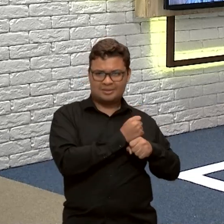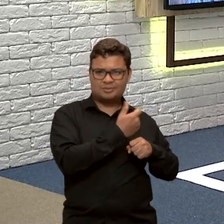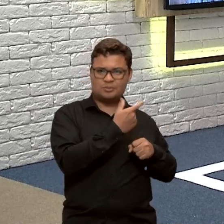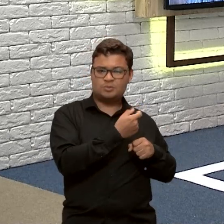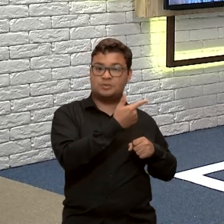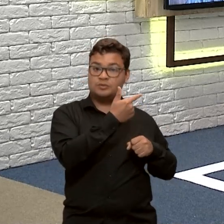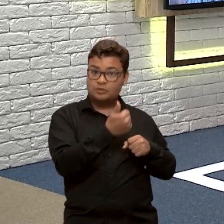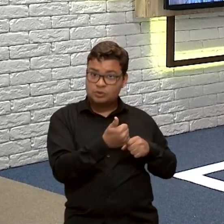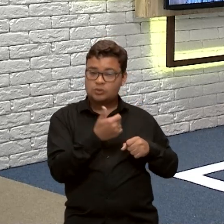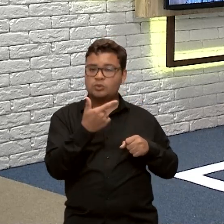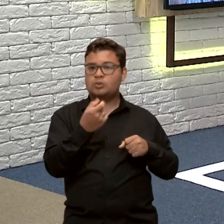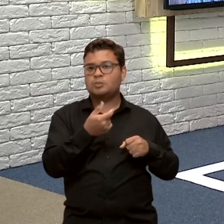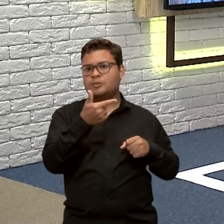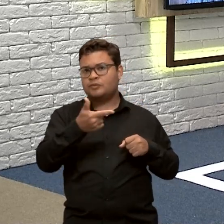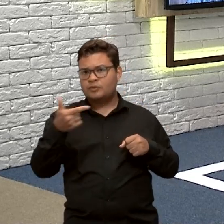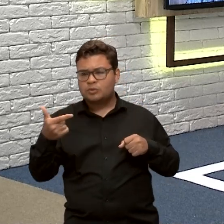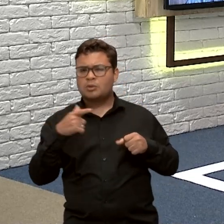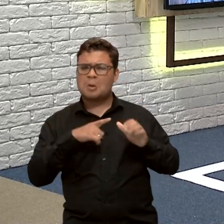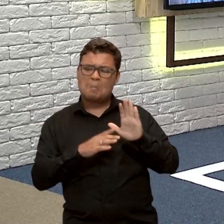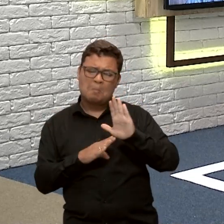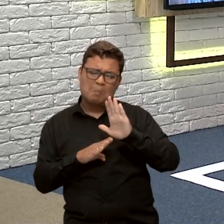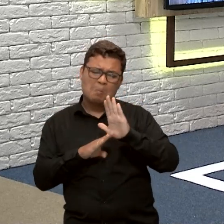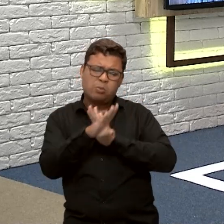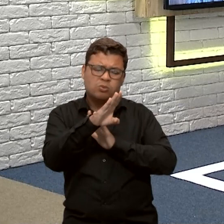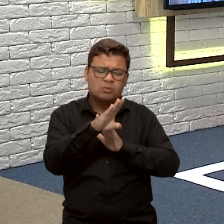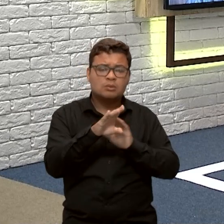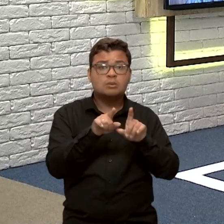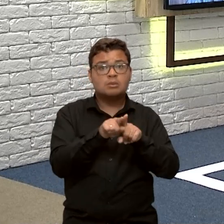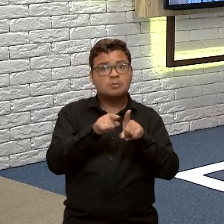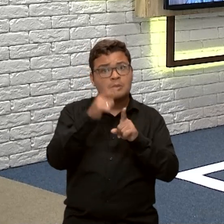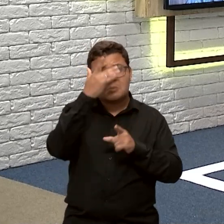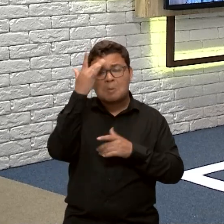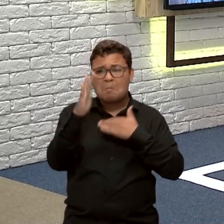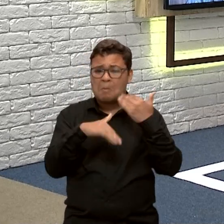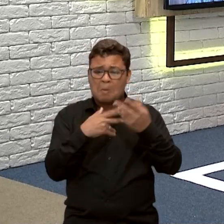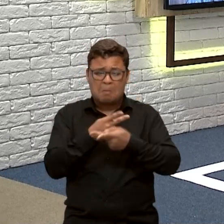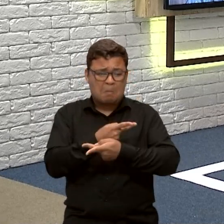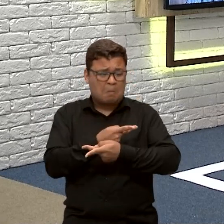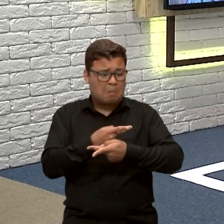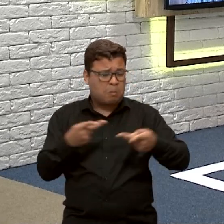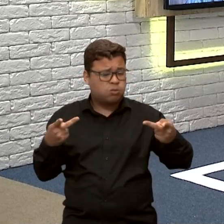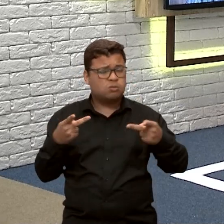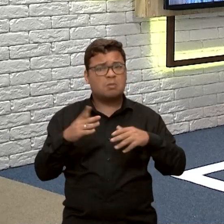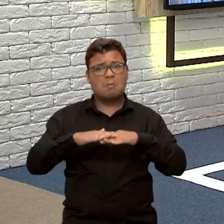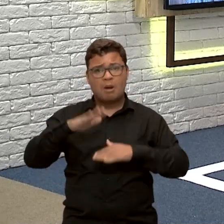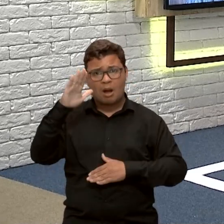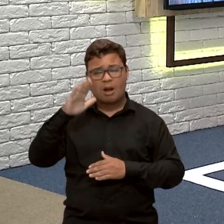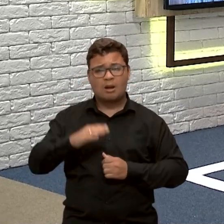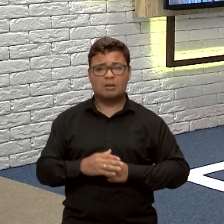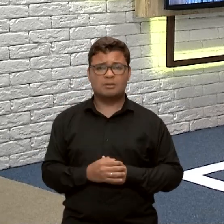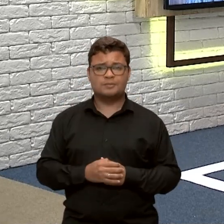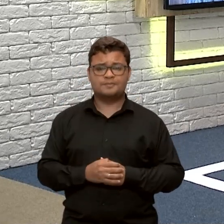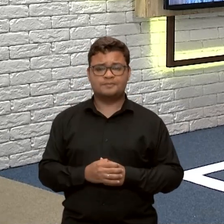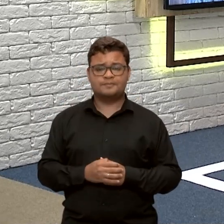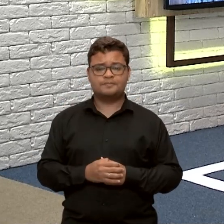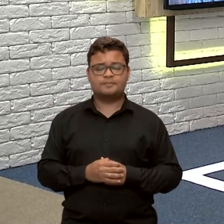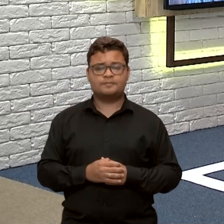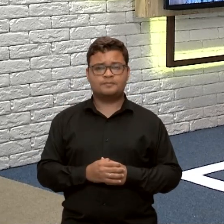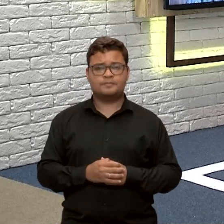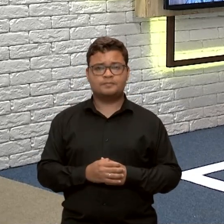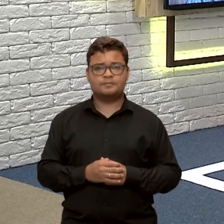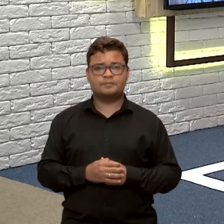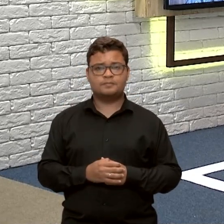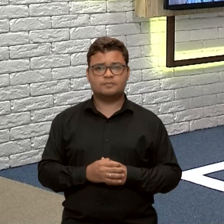e do aumento de casos no estado de Goiás, na cidade de Goiânia. Queria que você falasse um pouquinho disso, Wellington. Quais são os dados oficiais? O aumento